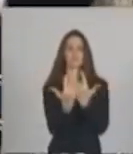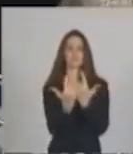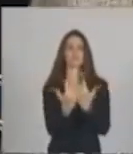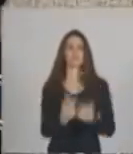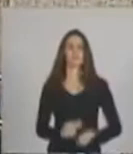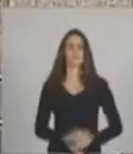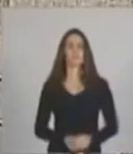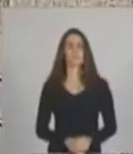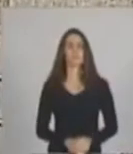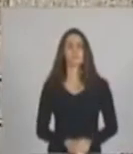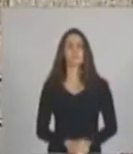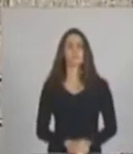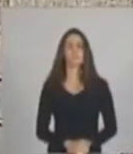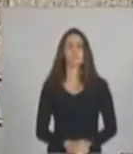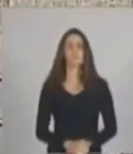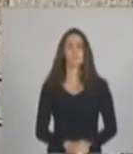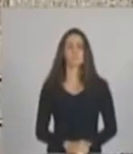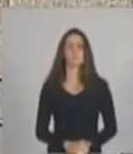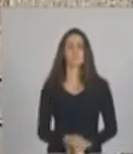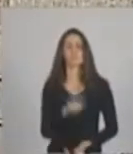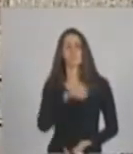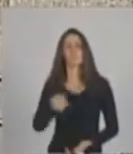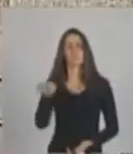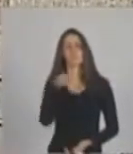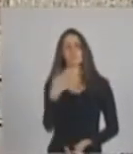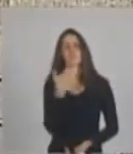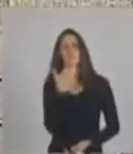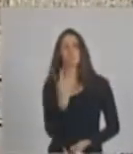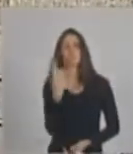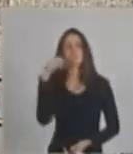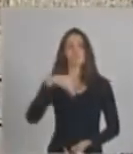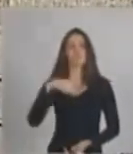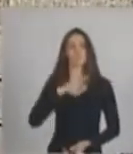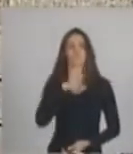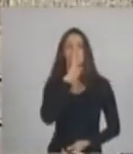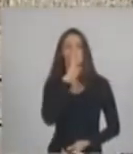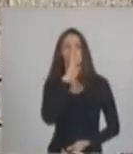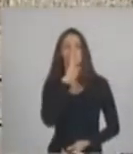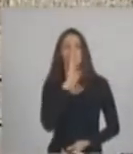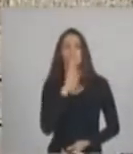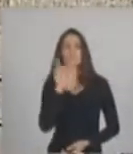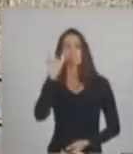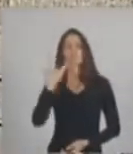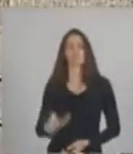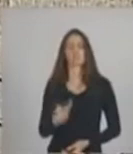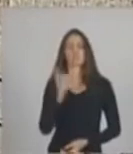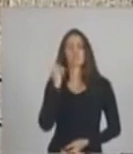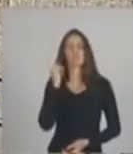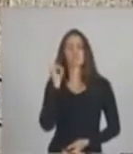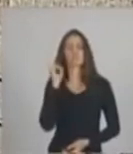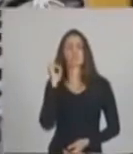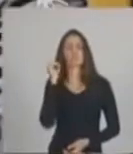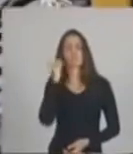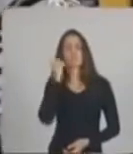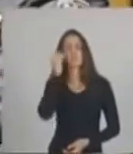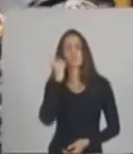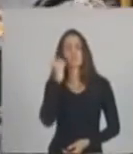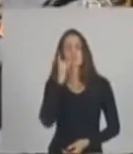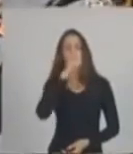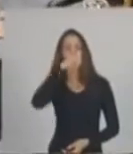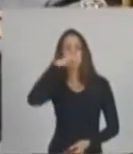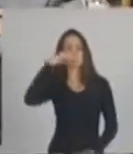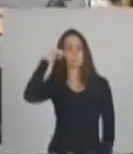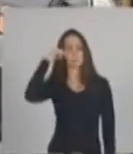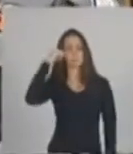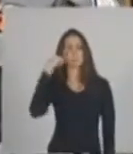Assembleia. Deputados que queiram fazer a solicitação de um minuto de silêncio, deputado Capitão Assunção. Muito obrigado, senhor presidente. Quero solicitar a